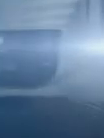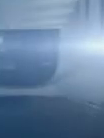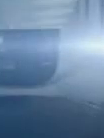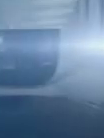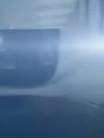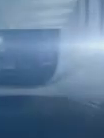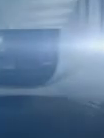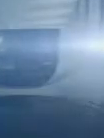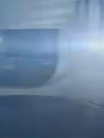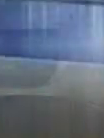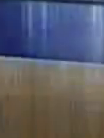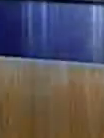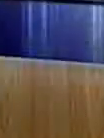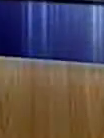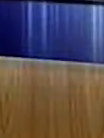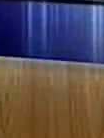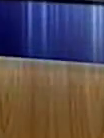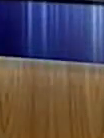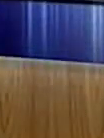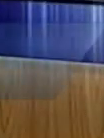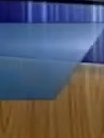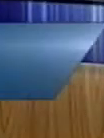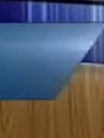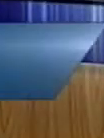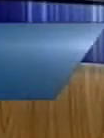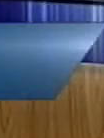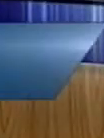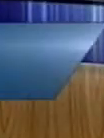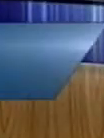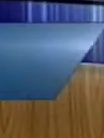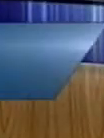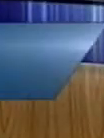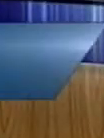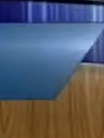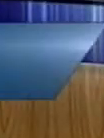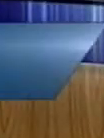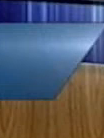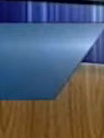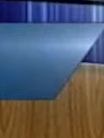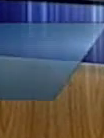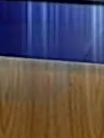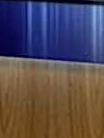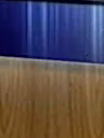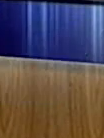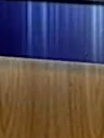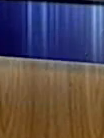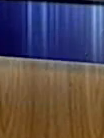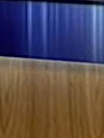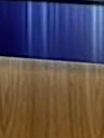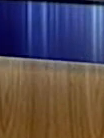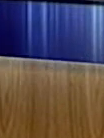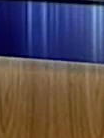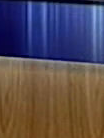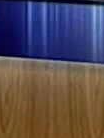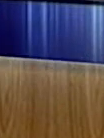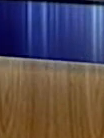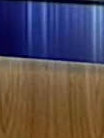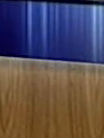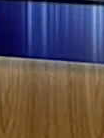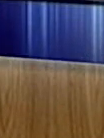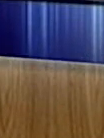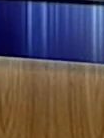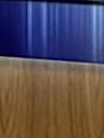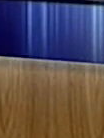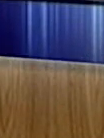o Olá boa tarde em instantes da TV Justiça começa a transmitir ao vivo audiência pública convocada